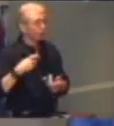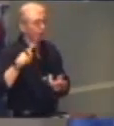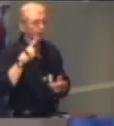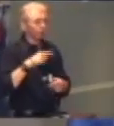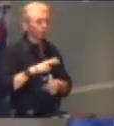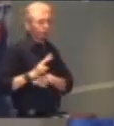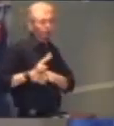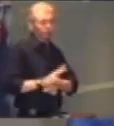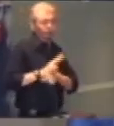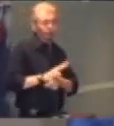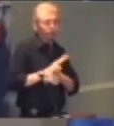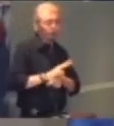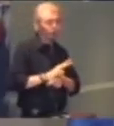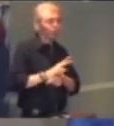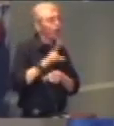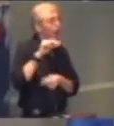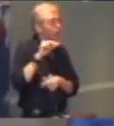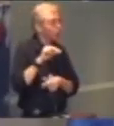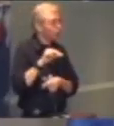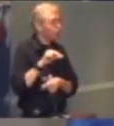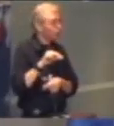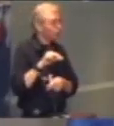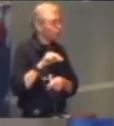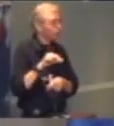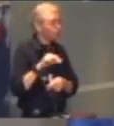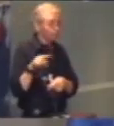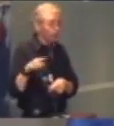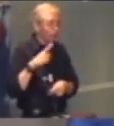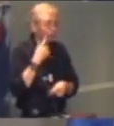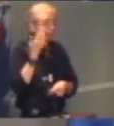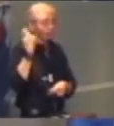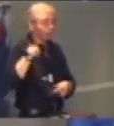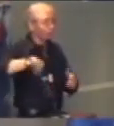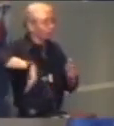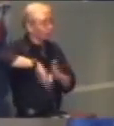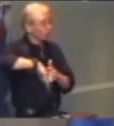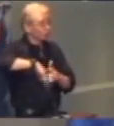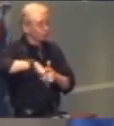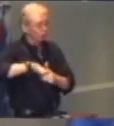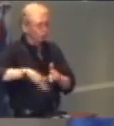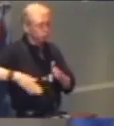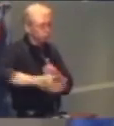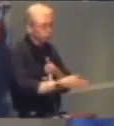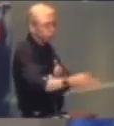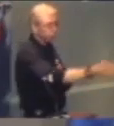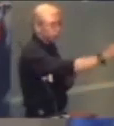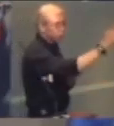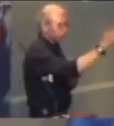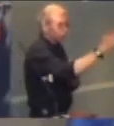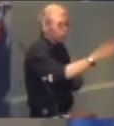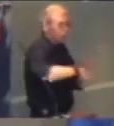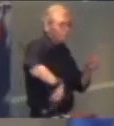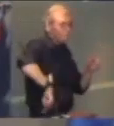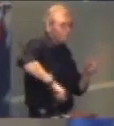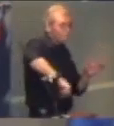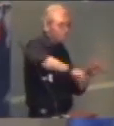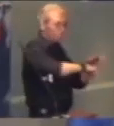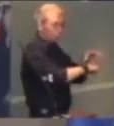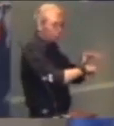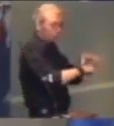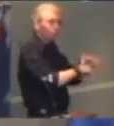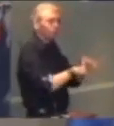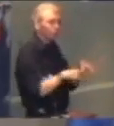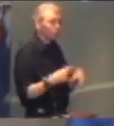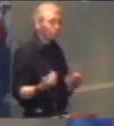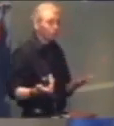Romário que foi um grande atacante para aqueles que gosta de futebol aqueles que nos